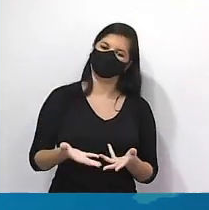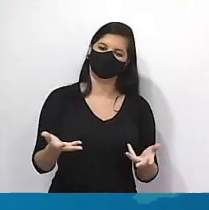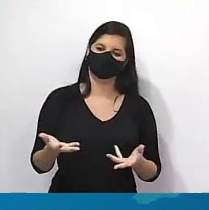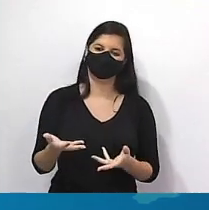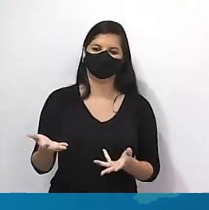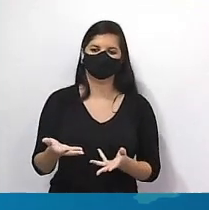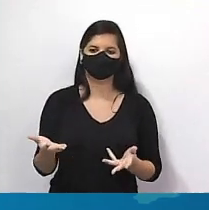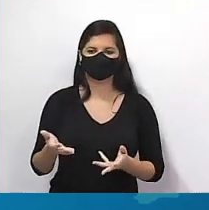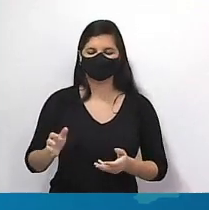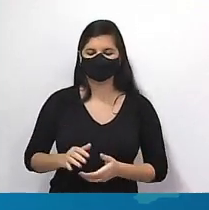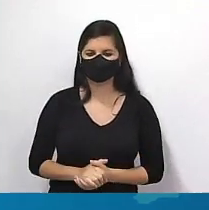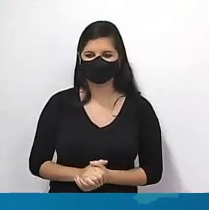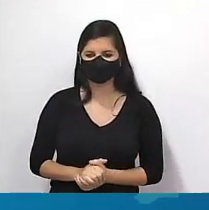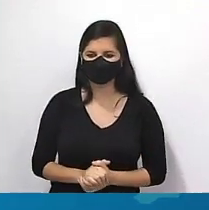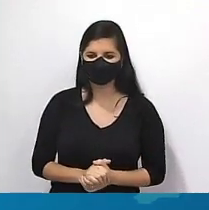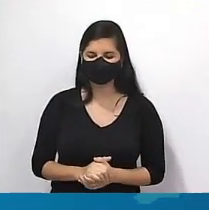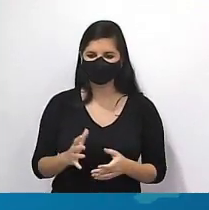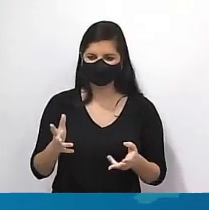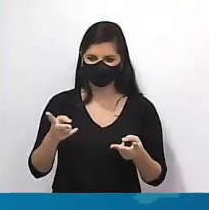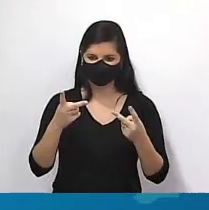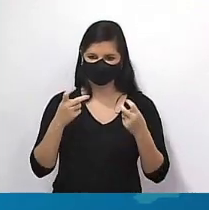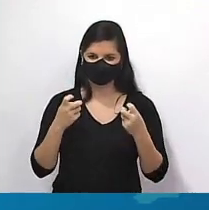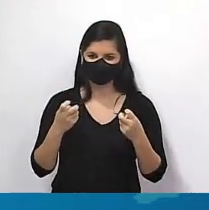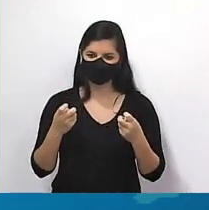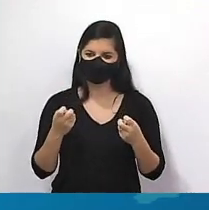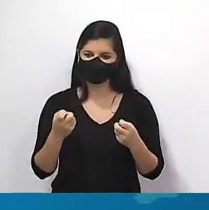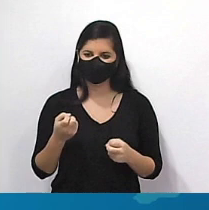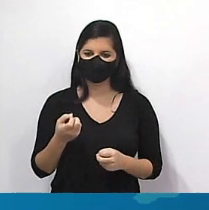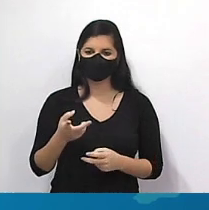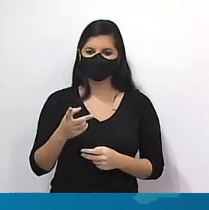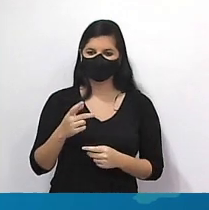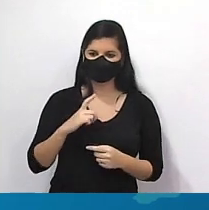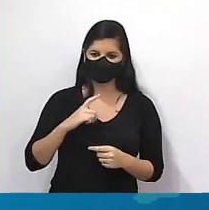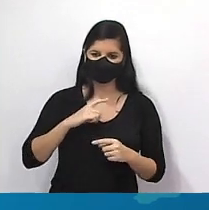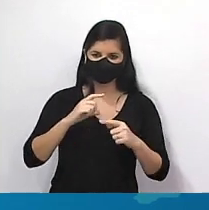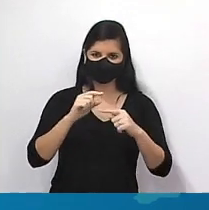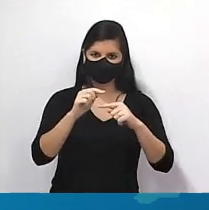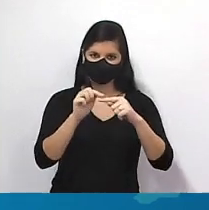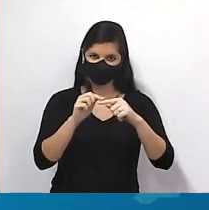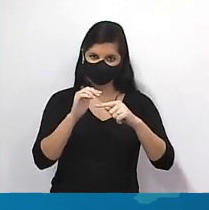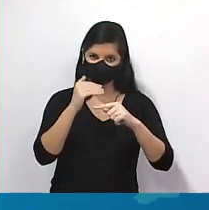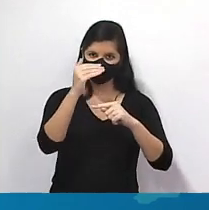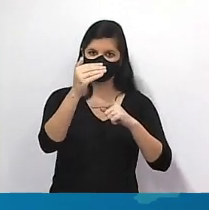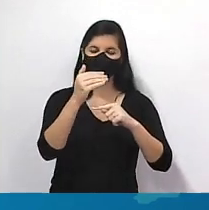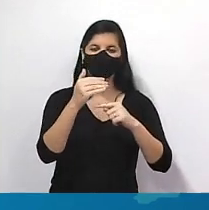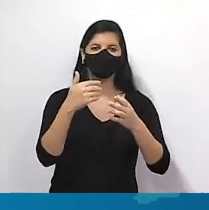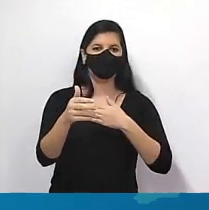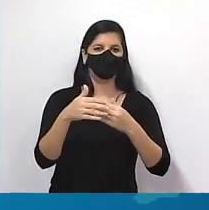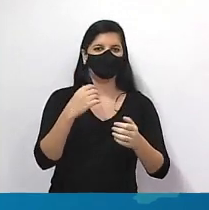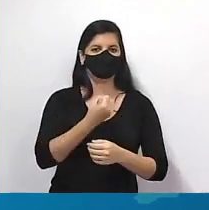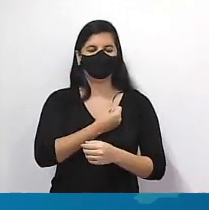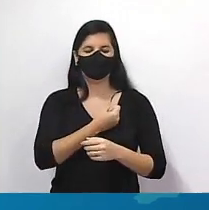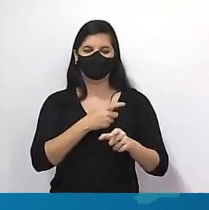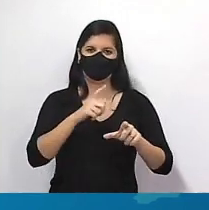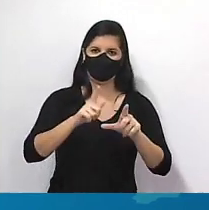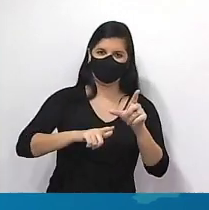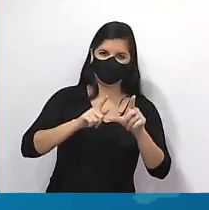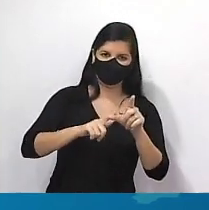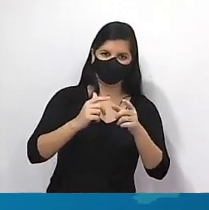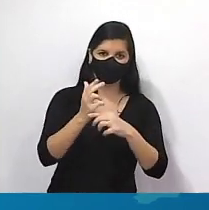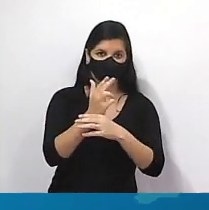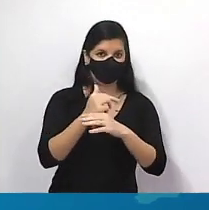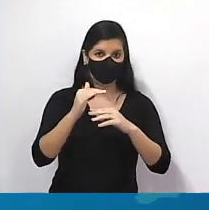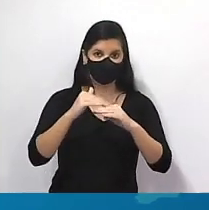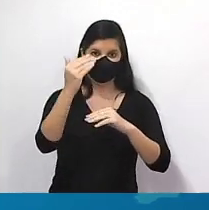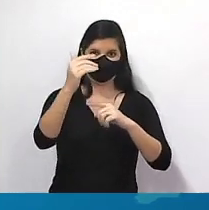Obrigado. Olha, presta bem atenção. Eu falei numerador para qualquer número ou letra ou símbolo que fica acima